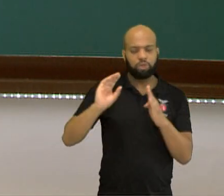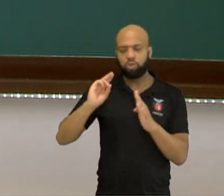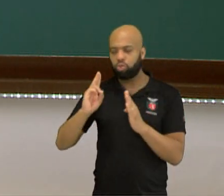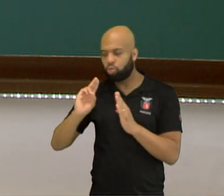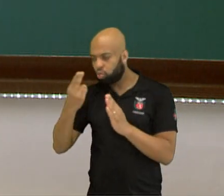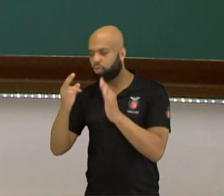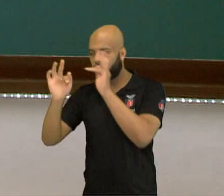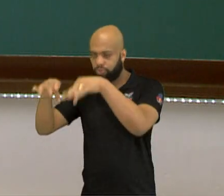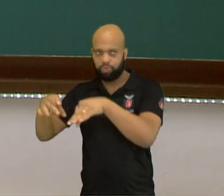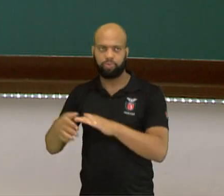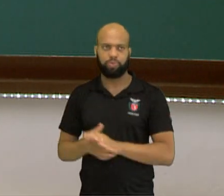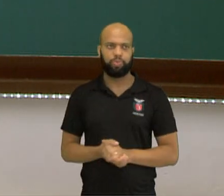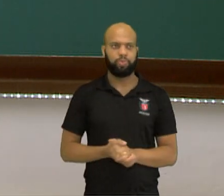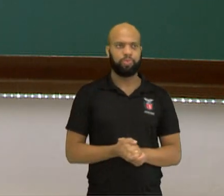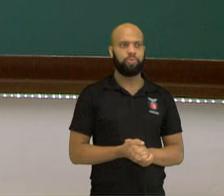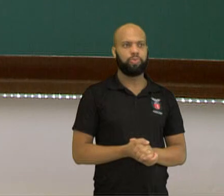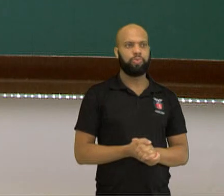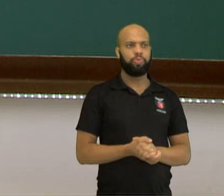mesmo?